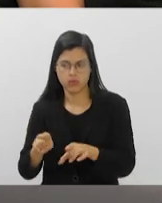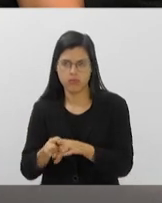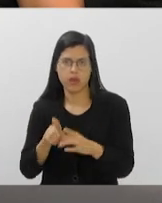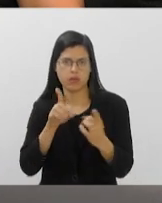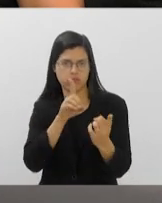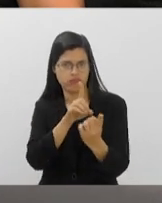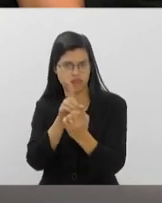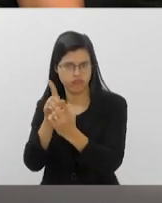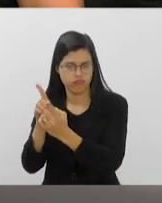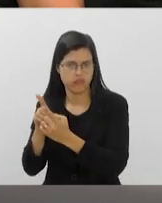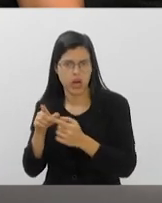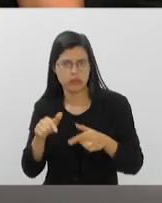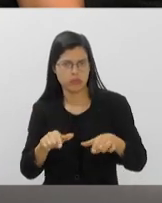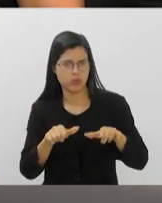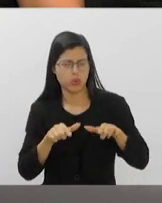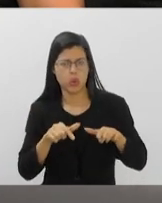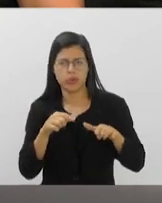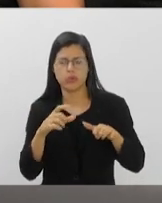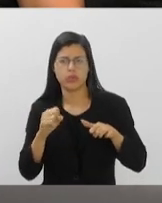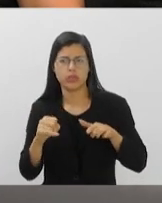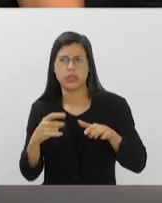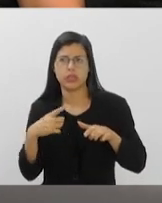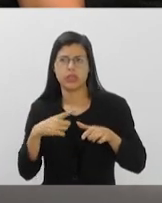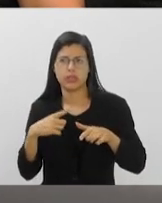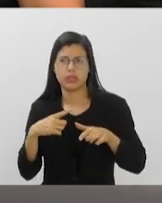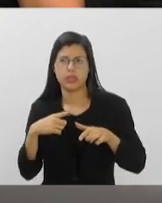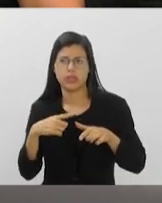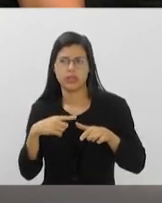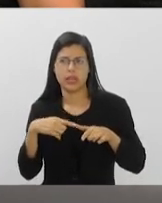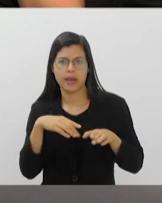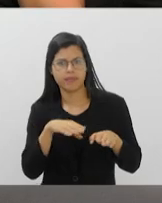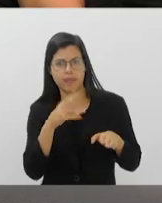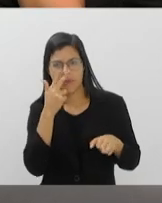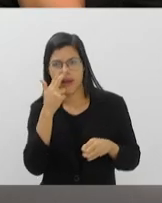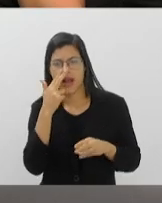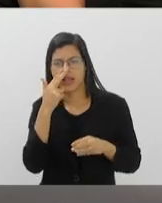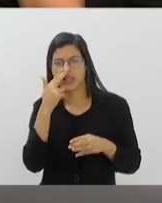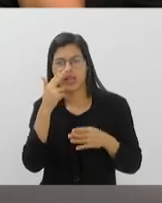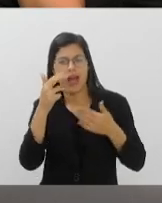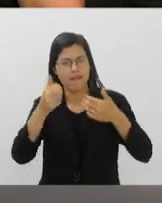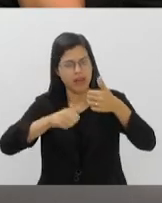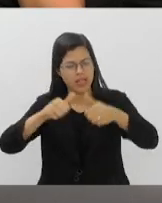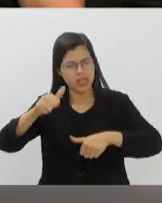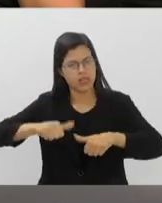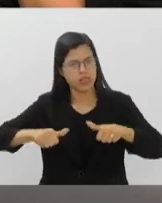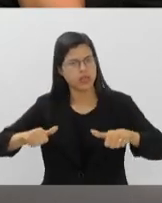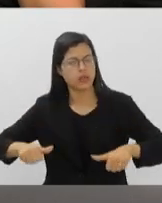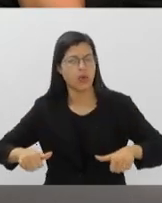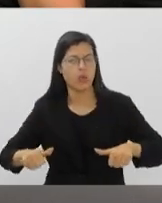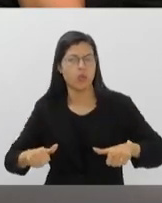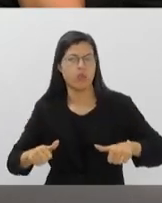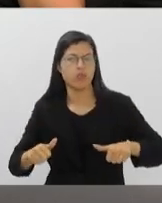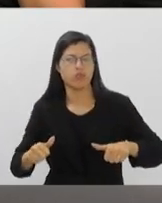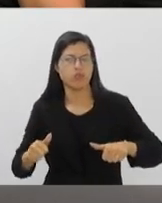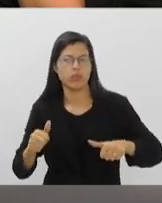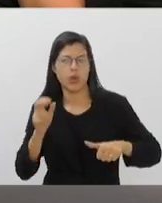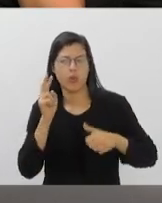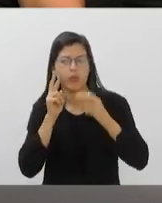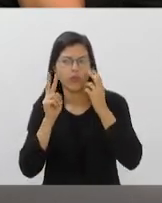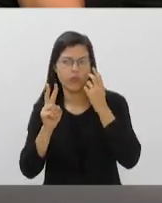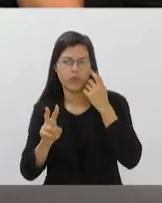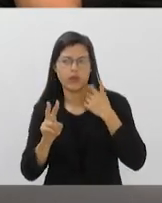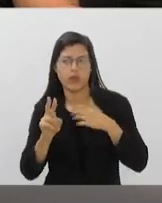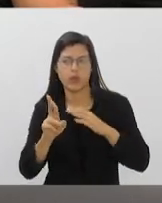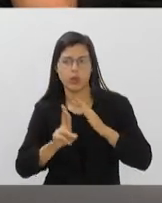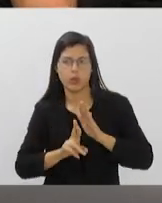alguma eh fonte como eu diria de parâmetros de critérios para avaliação né Eh eu vi que o o